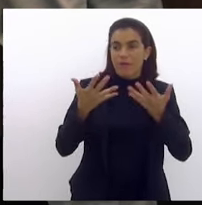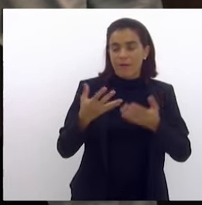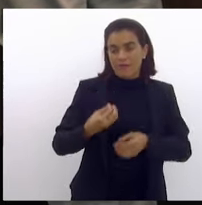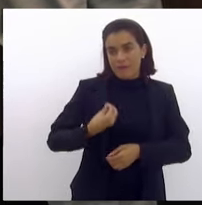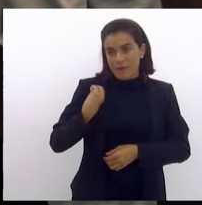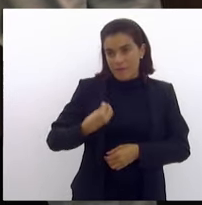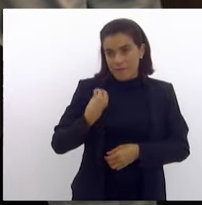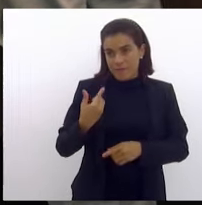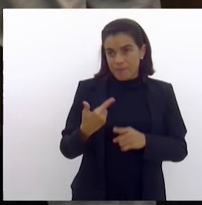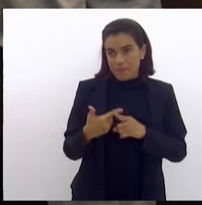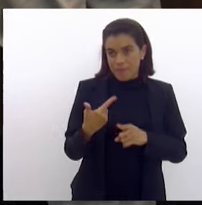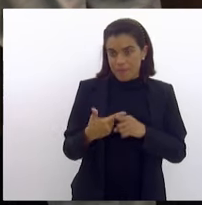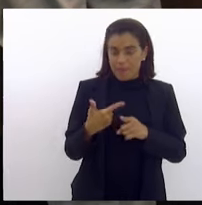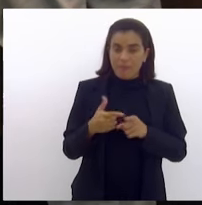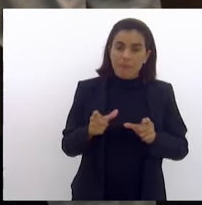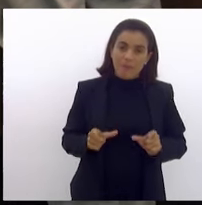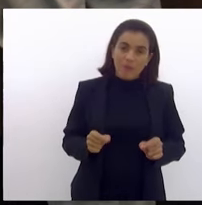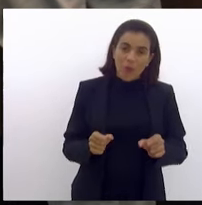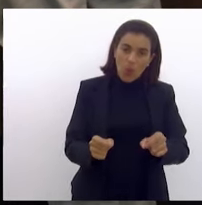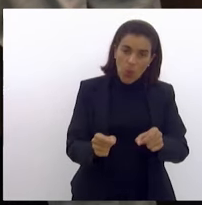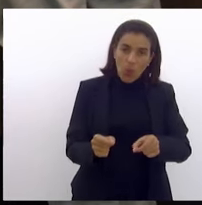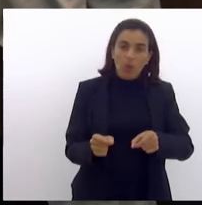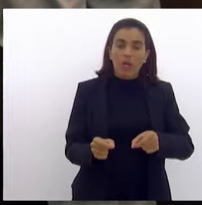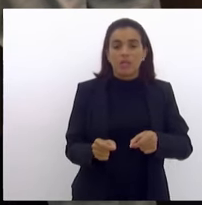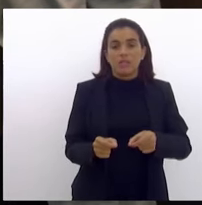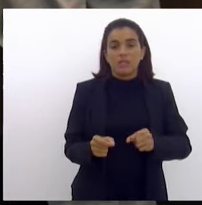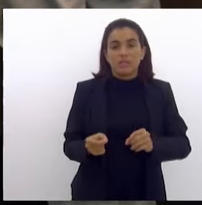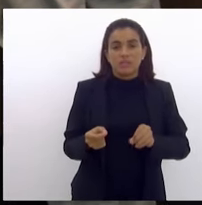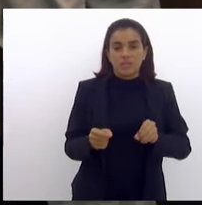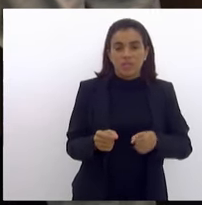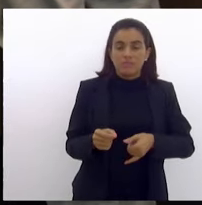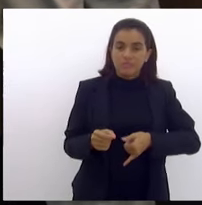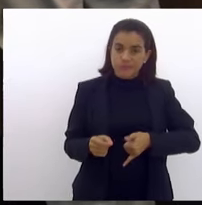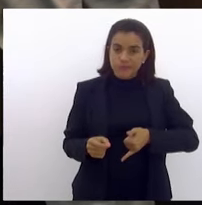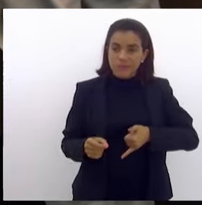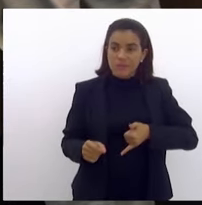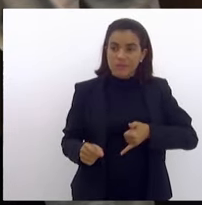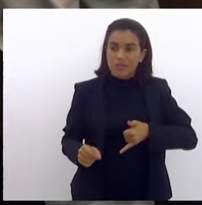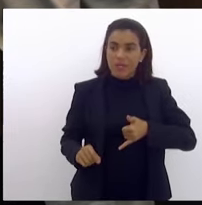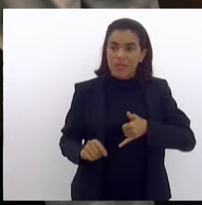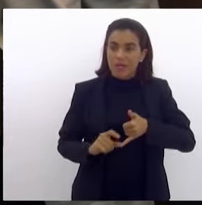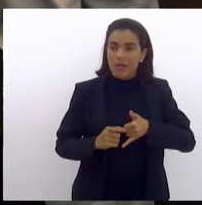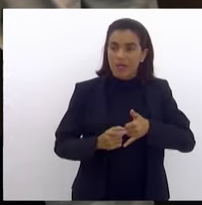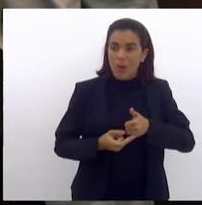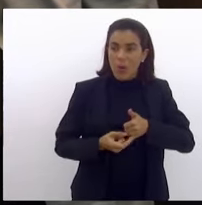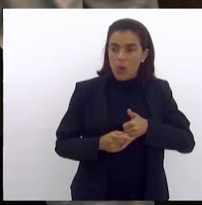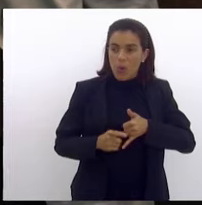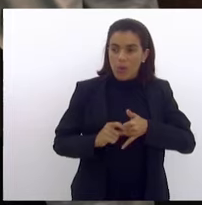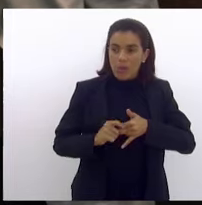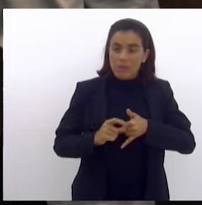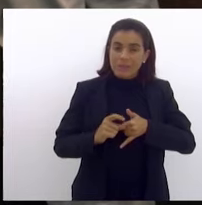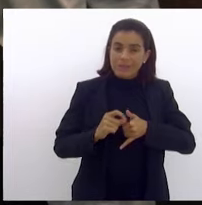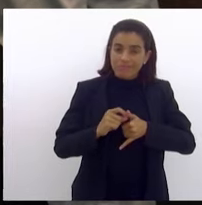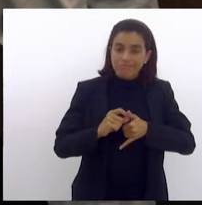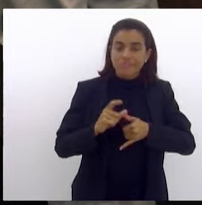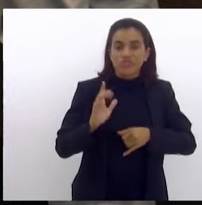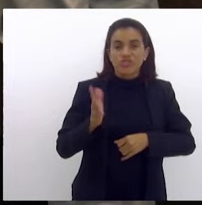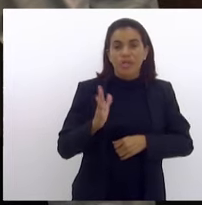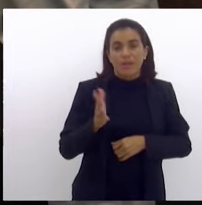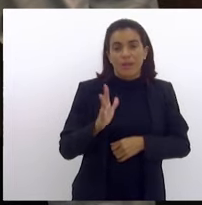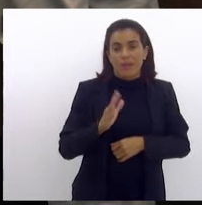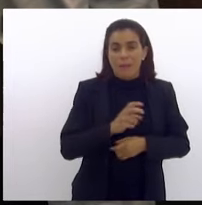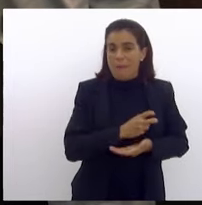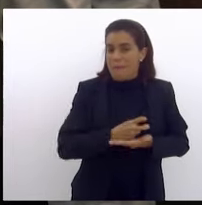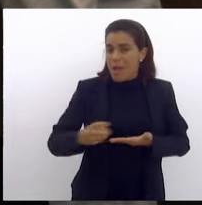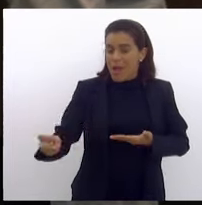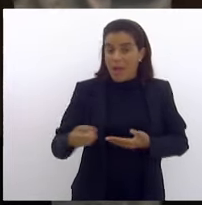colo, o câncer do colo, que é o colo, né, ele tem matado e matado